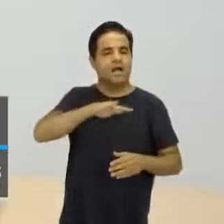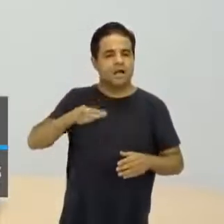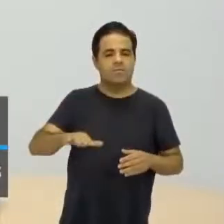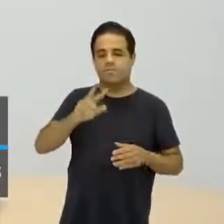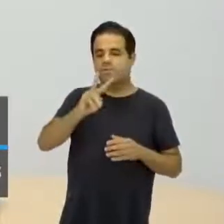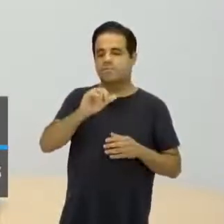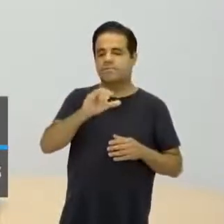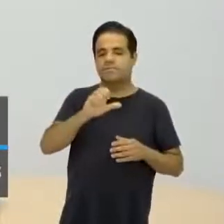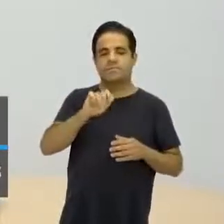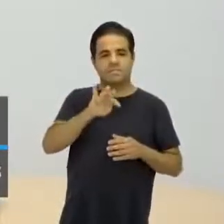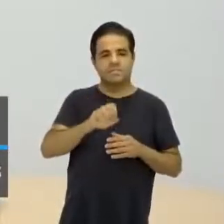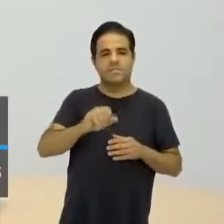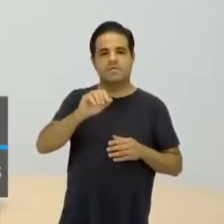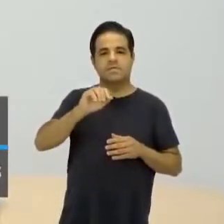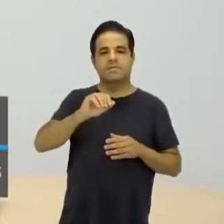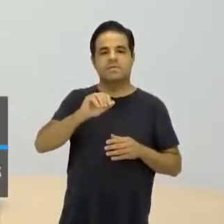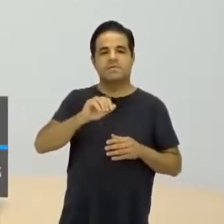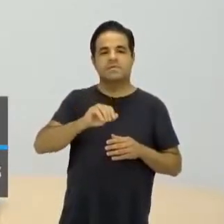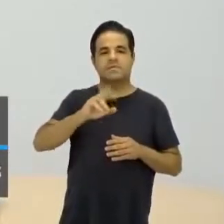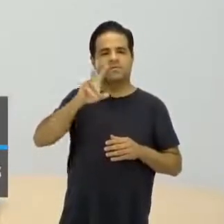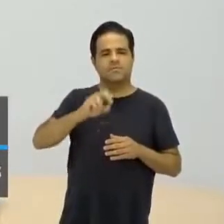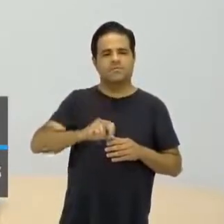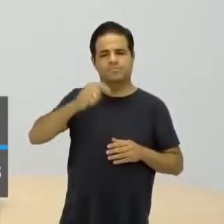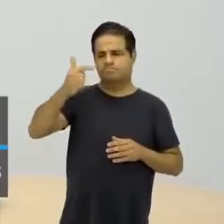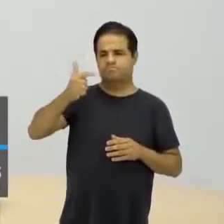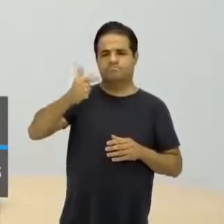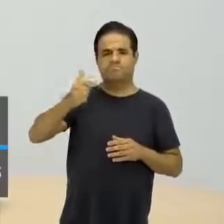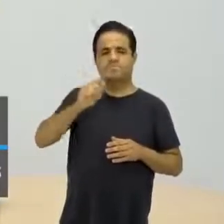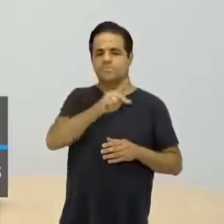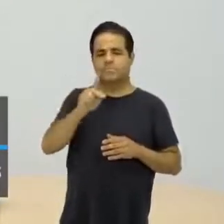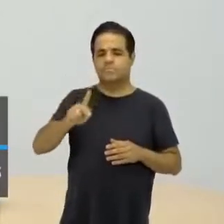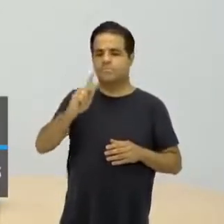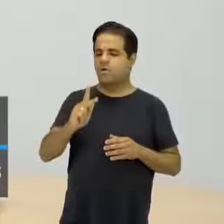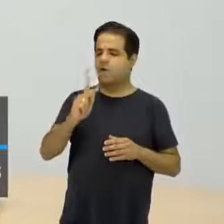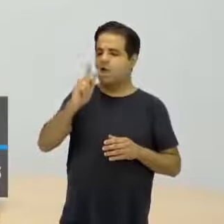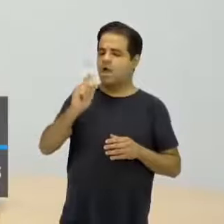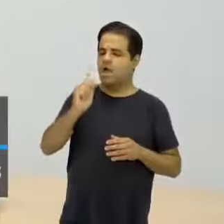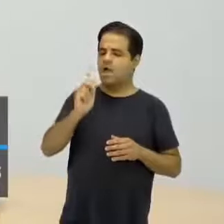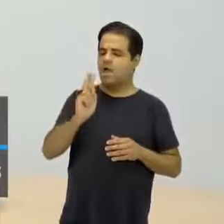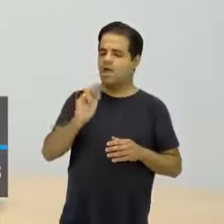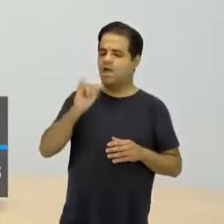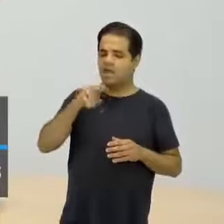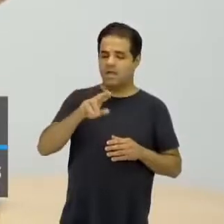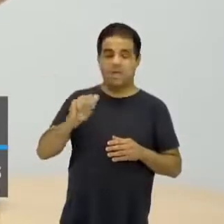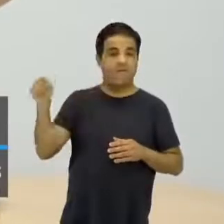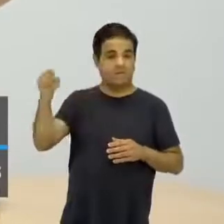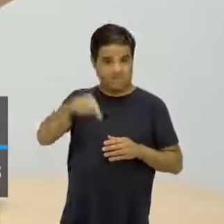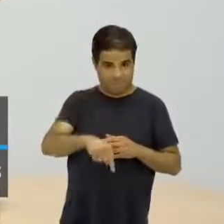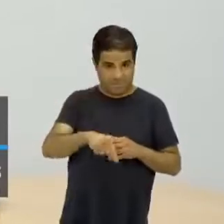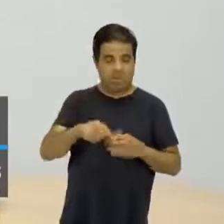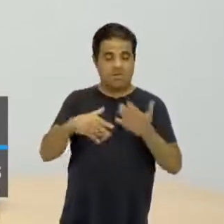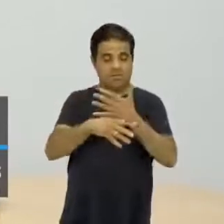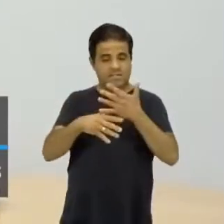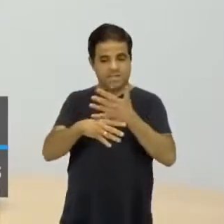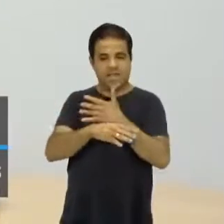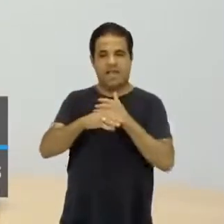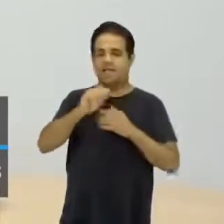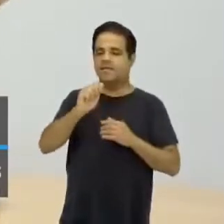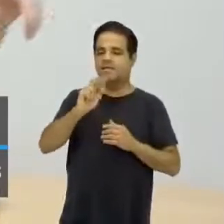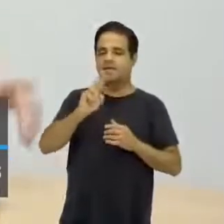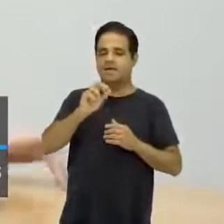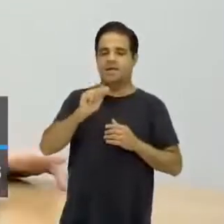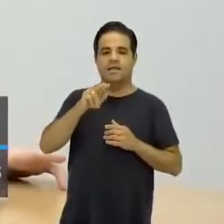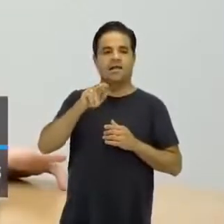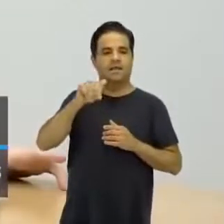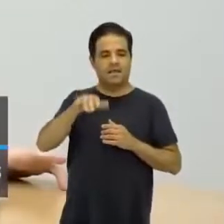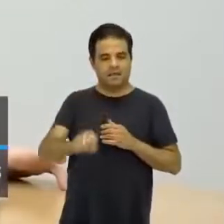Ferreira, o bisavô da aluna da professora Karina, ele veio para Araras, tá? Igual o Patrício,